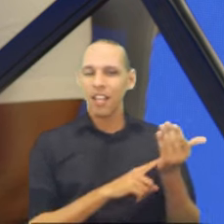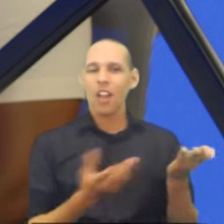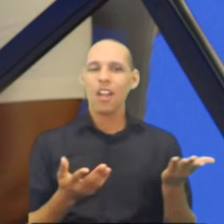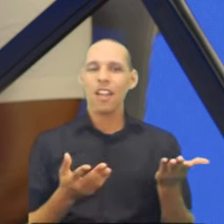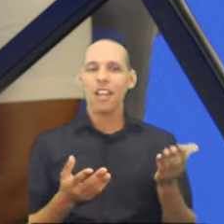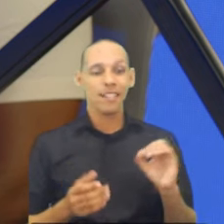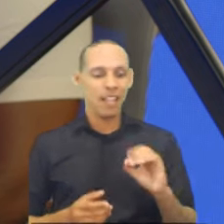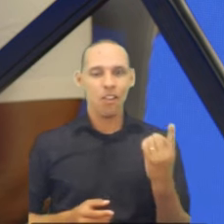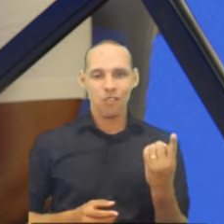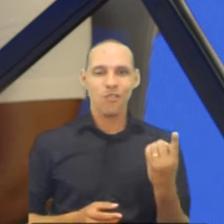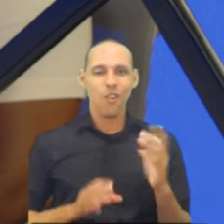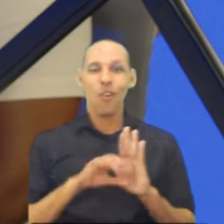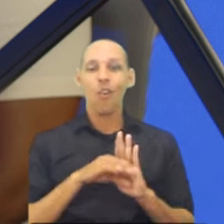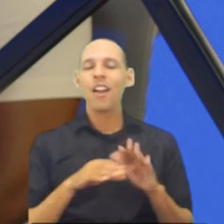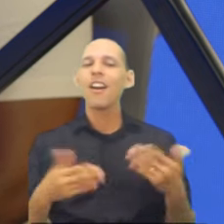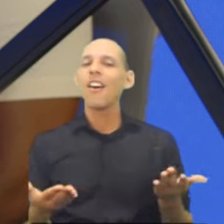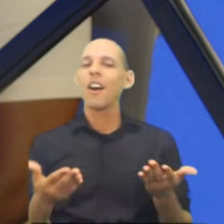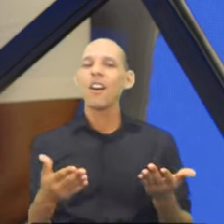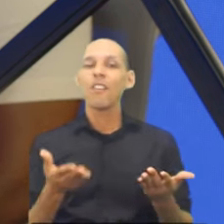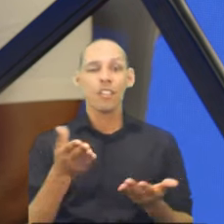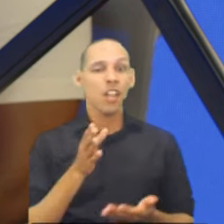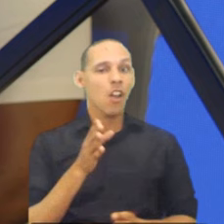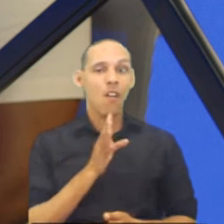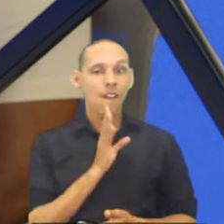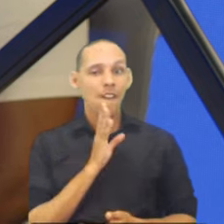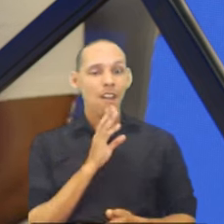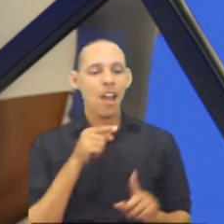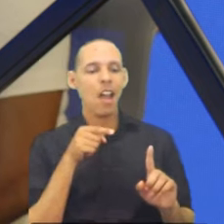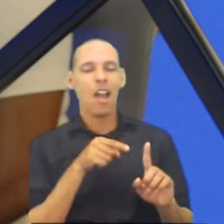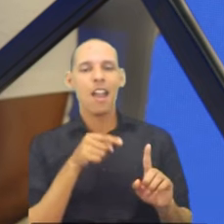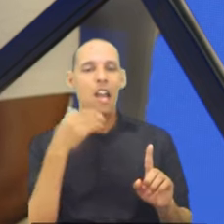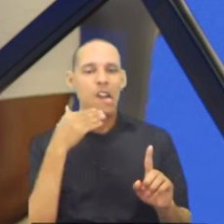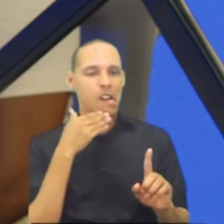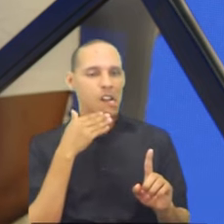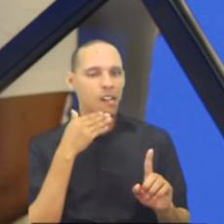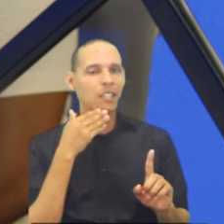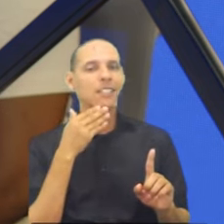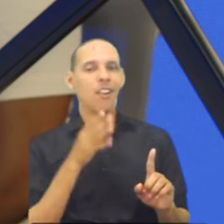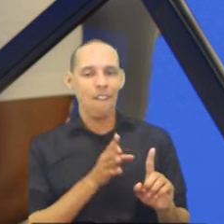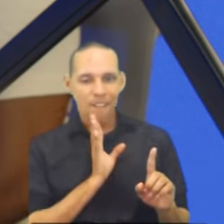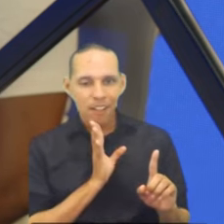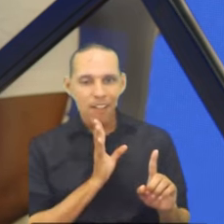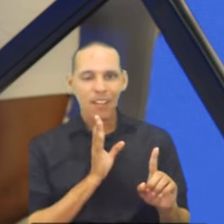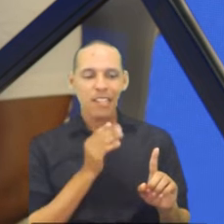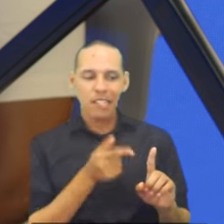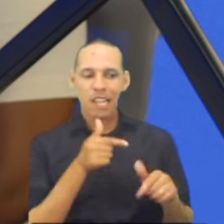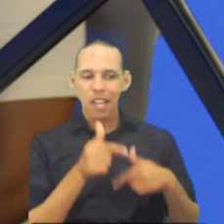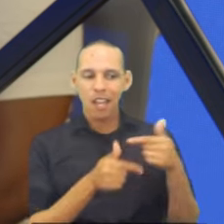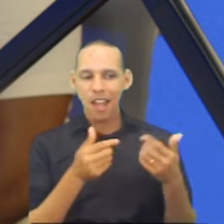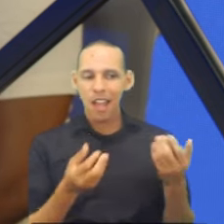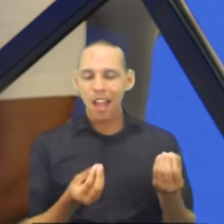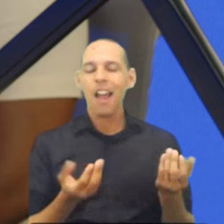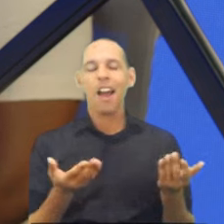tecnologia do modo binário é o seguinte você tá entendendo onde é a brecha daquele sistema e como conhecer como